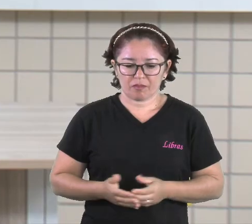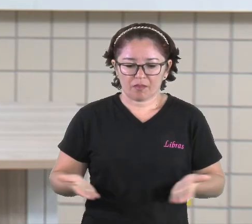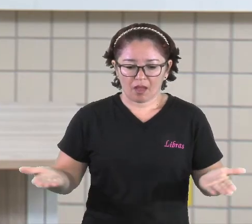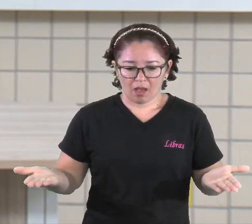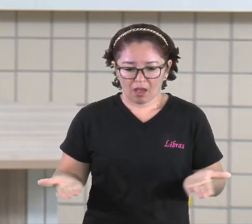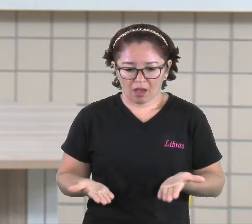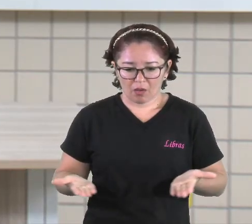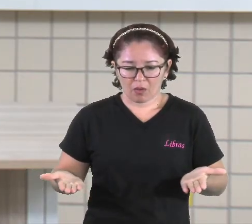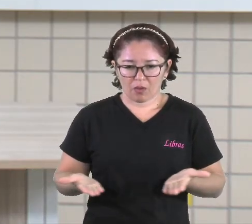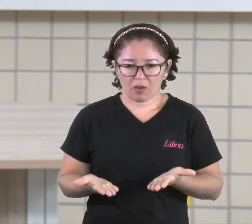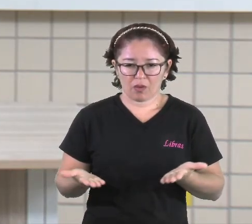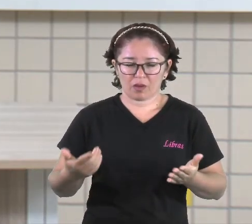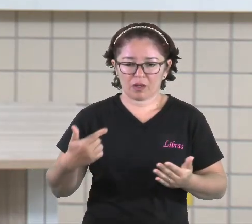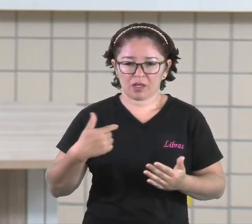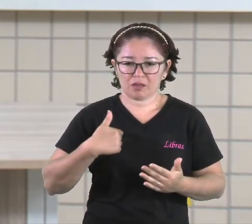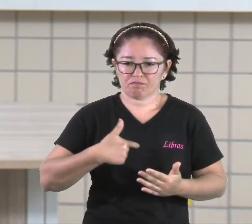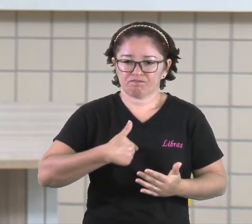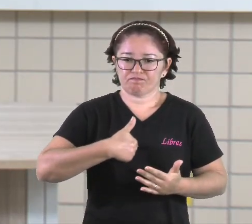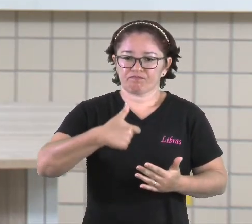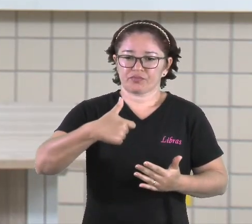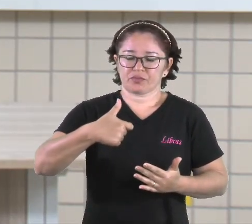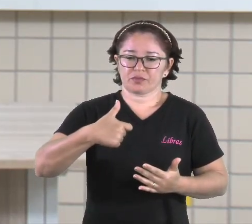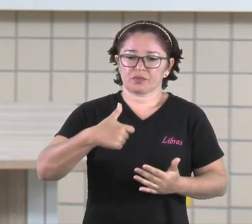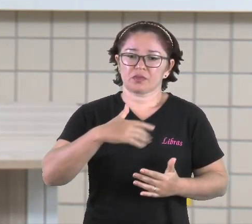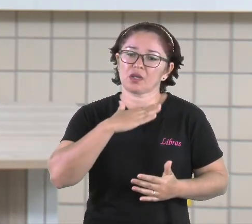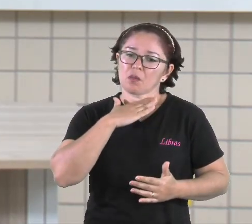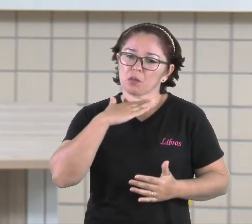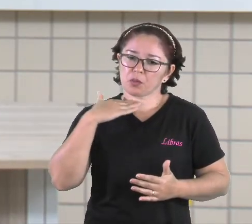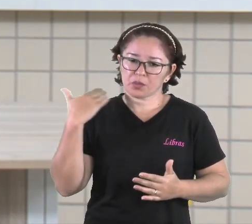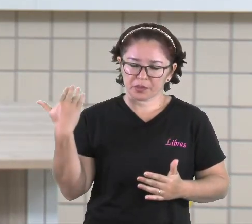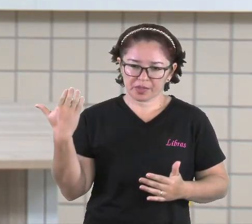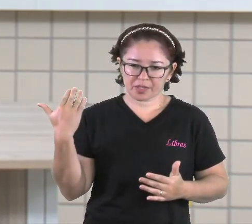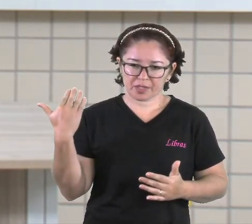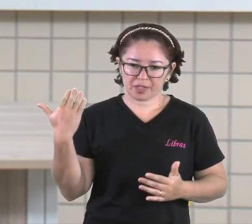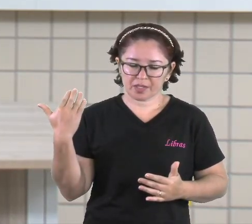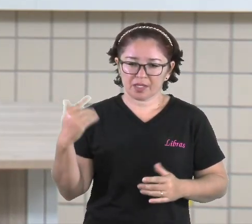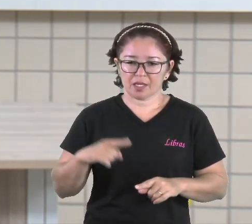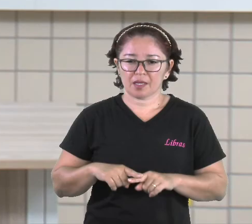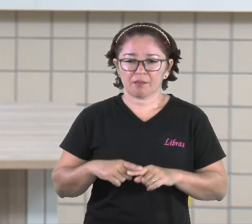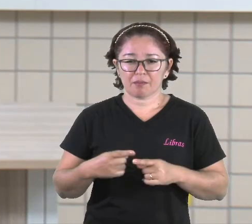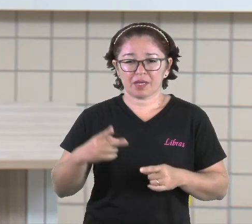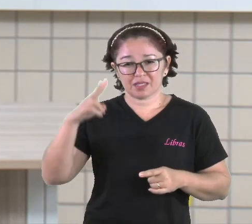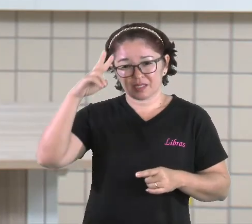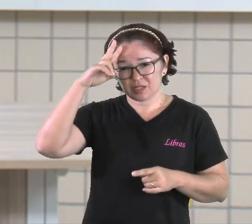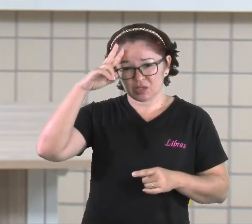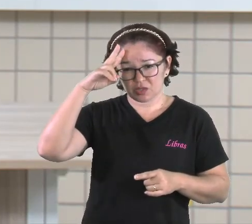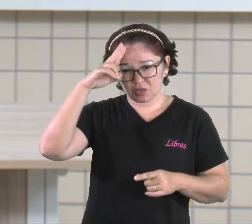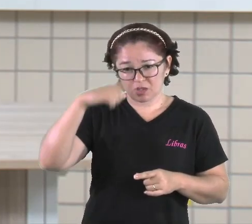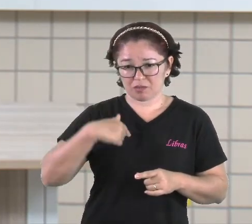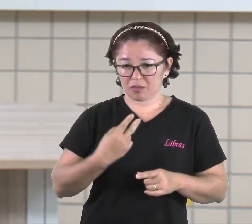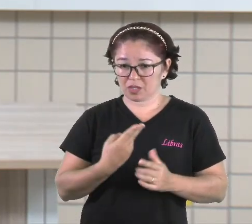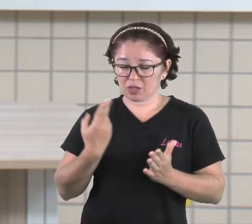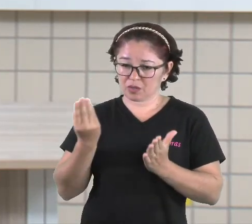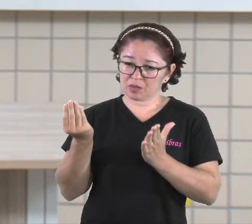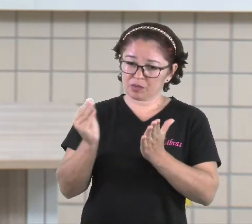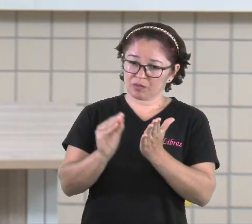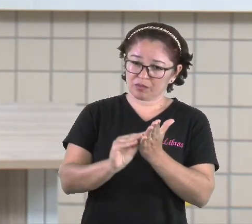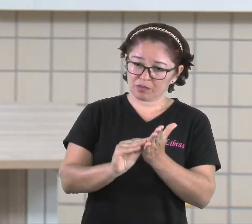vida, mas entrarei para a história. Aquilo que não fiz com a minha vida para o